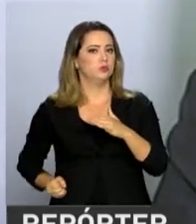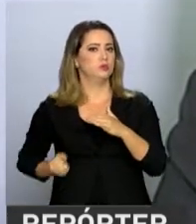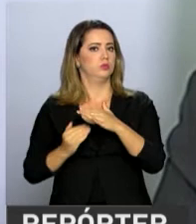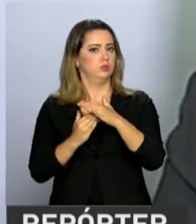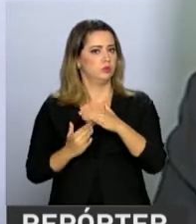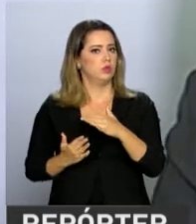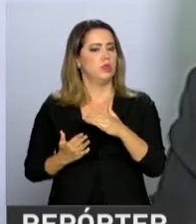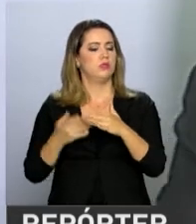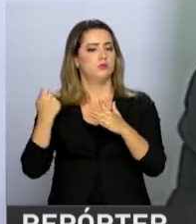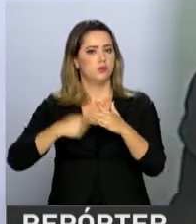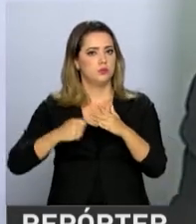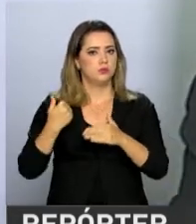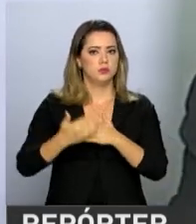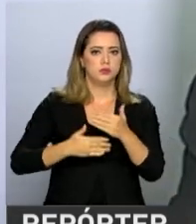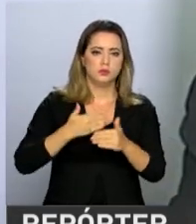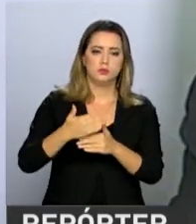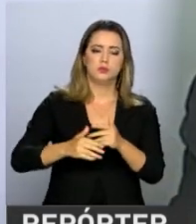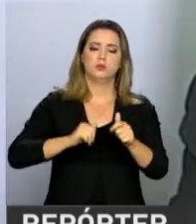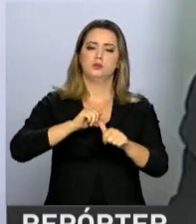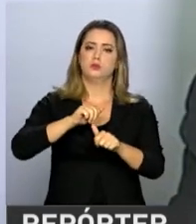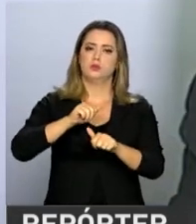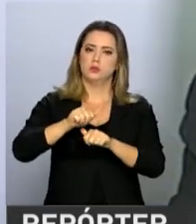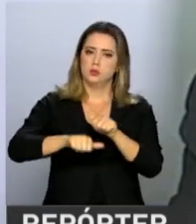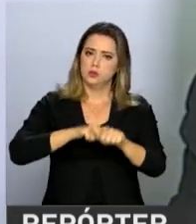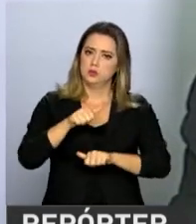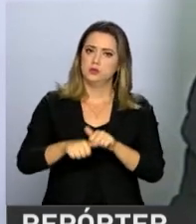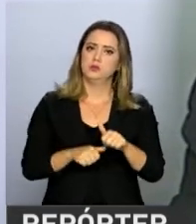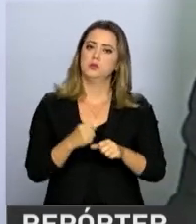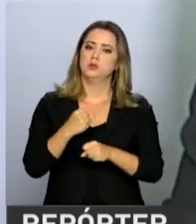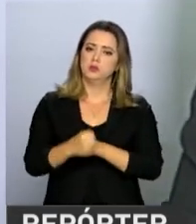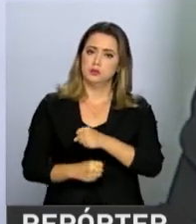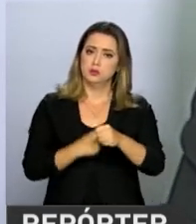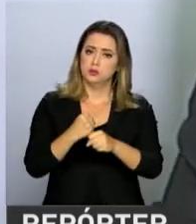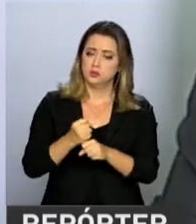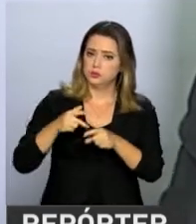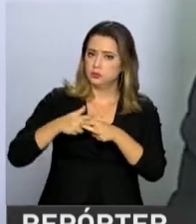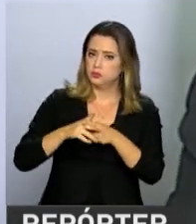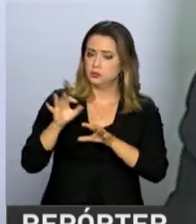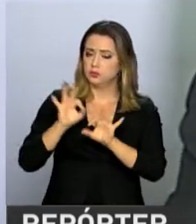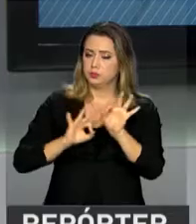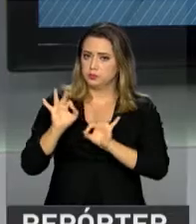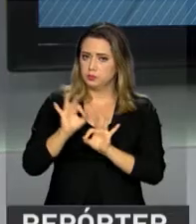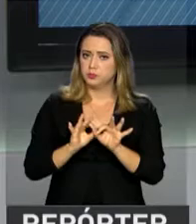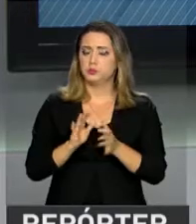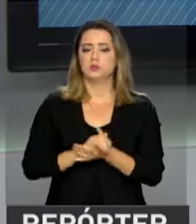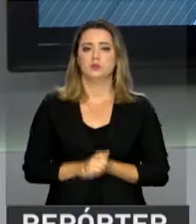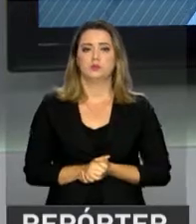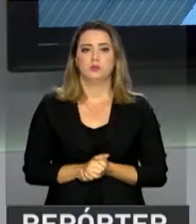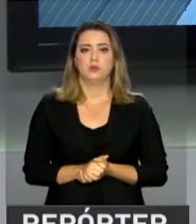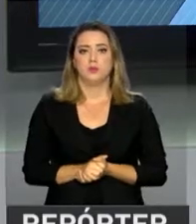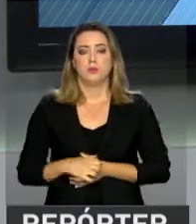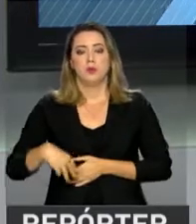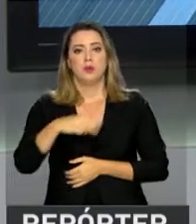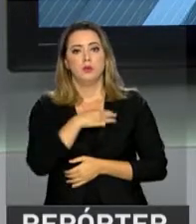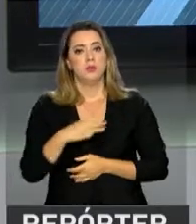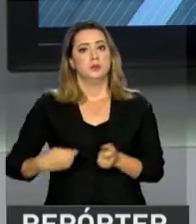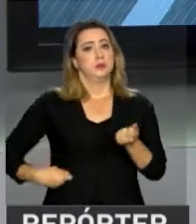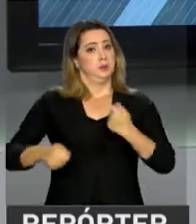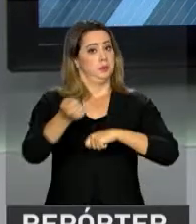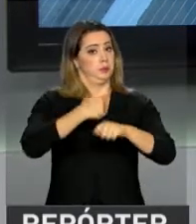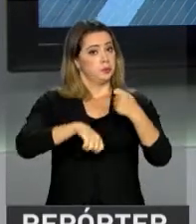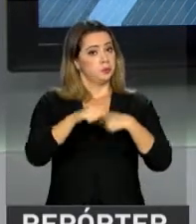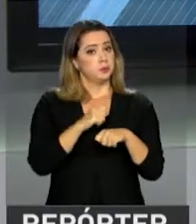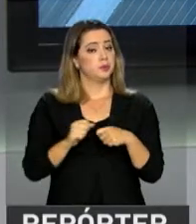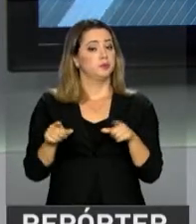a necessidade de mudanças estruturais na despesa pública o ministro da fazenda henrique